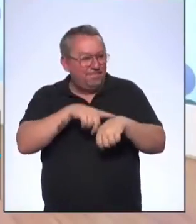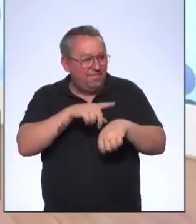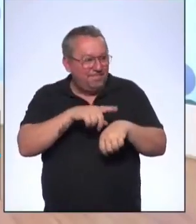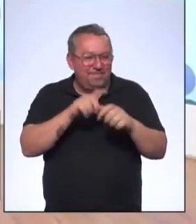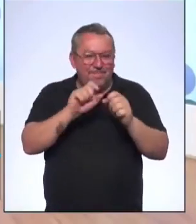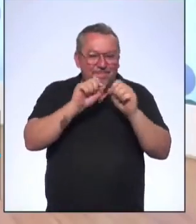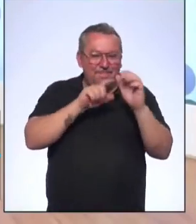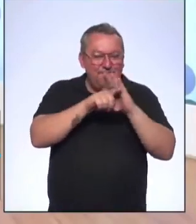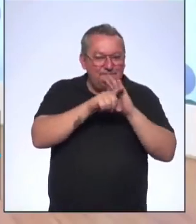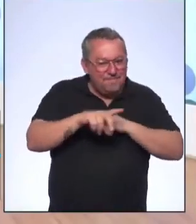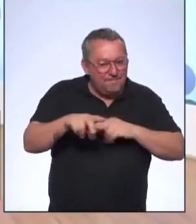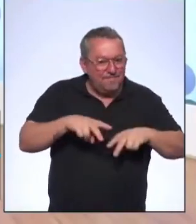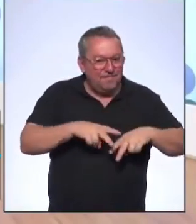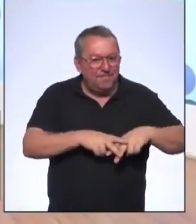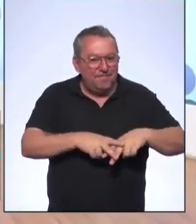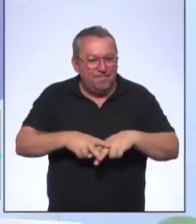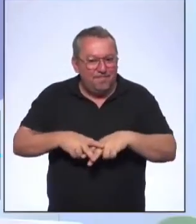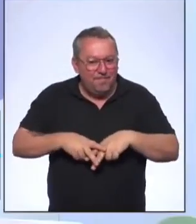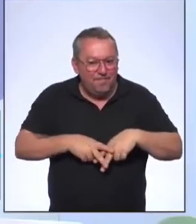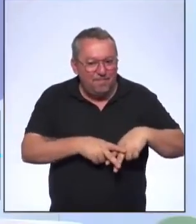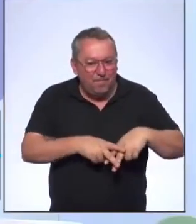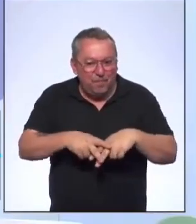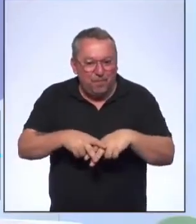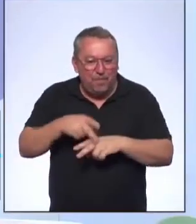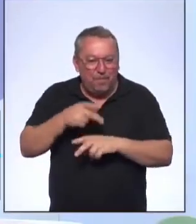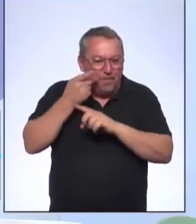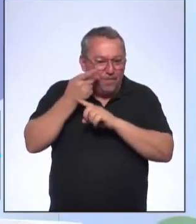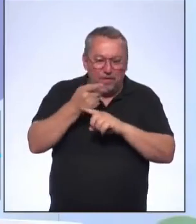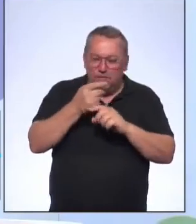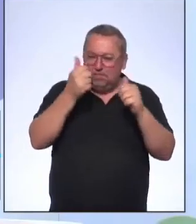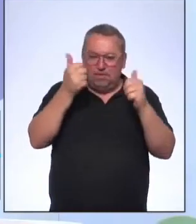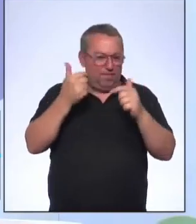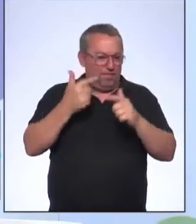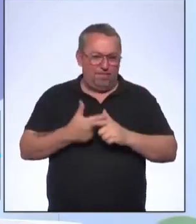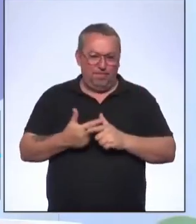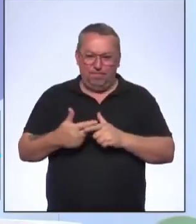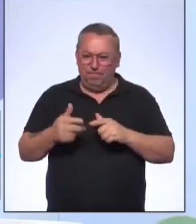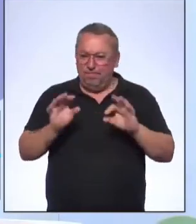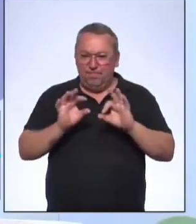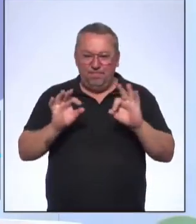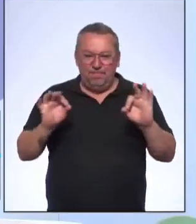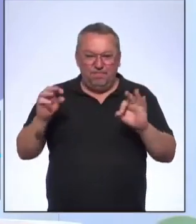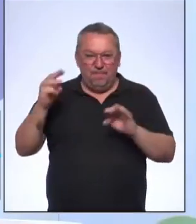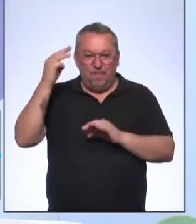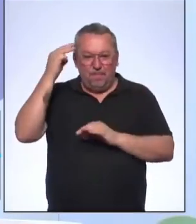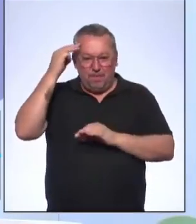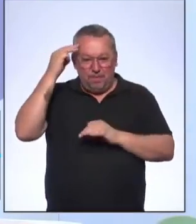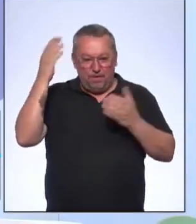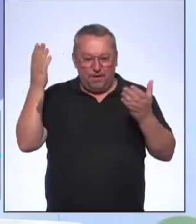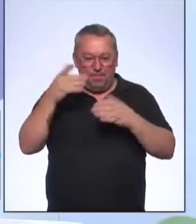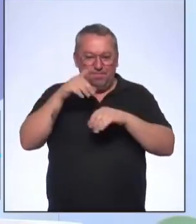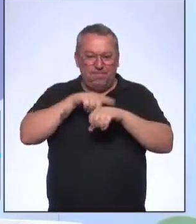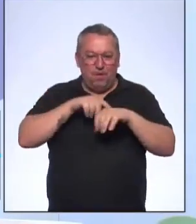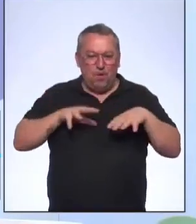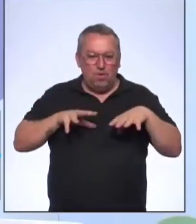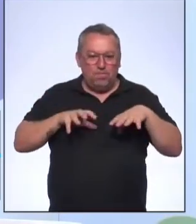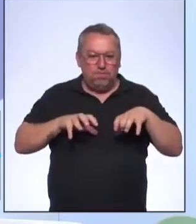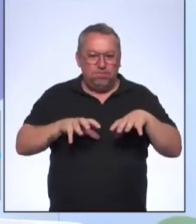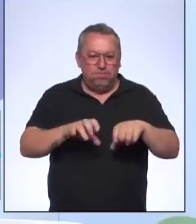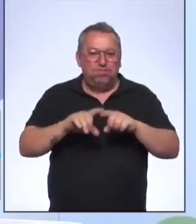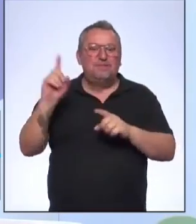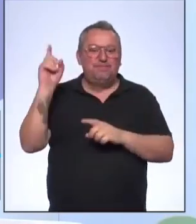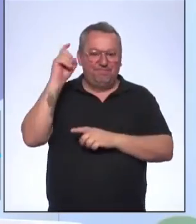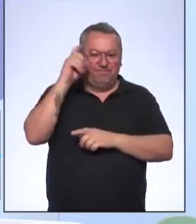vocês revisarem essas aulas, revisitarem. Mas tudo bem, né? Memória nessa época de pandemia tá uma coisa difícil, eu sei